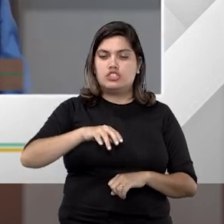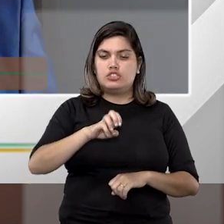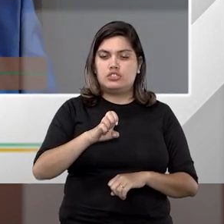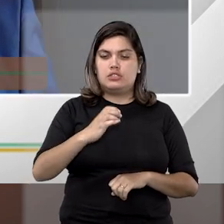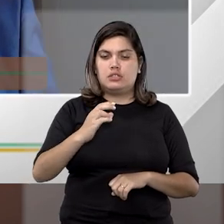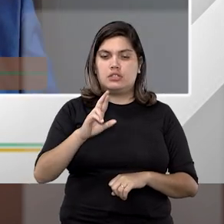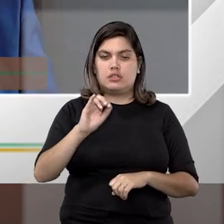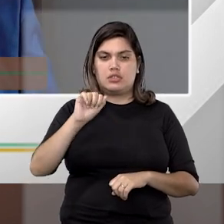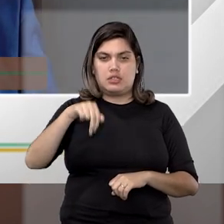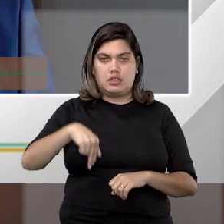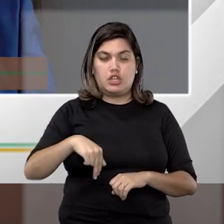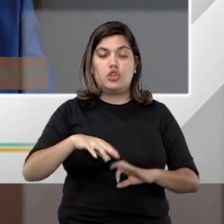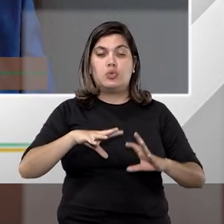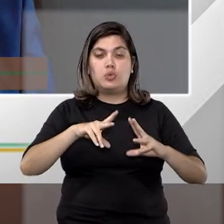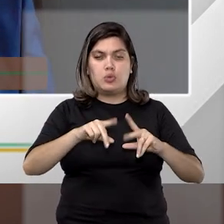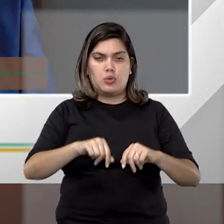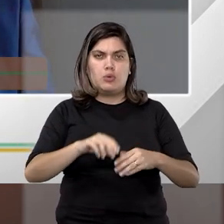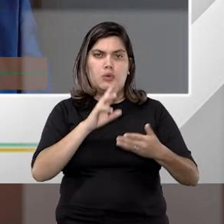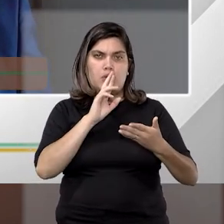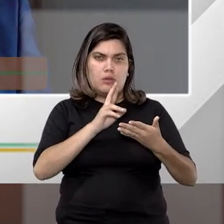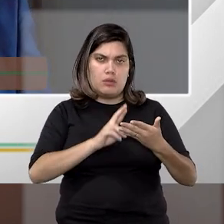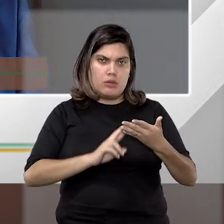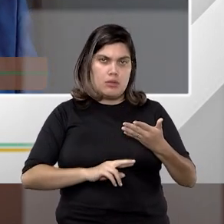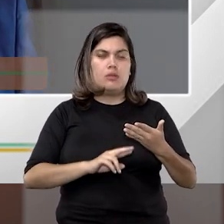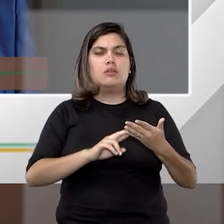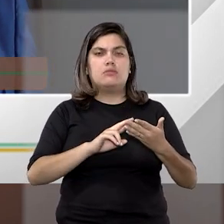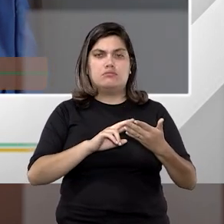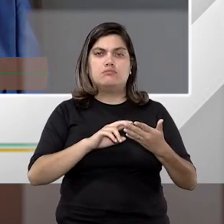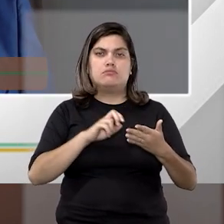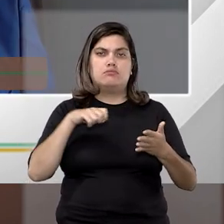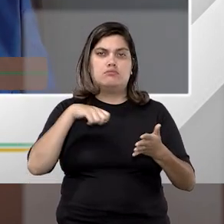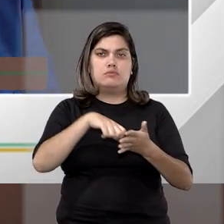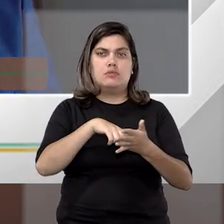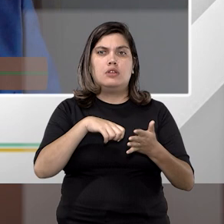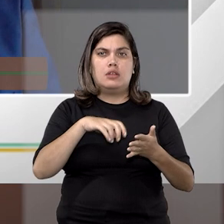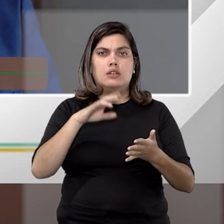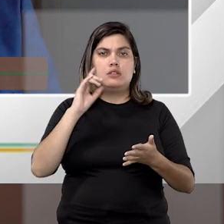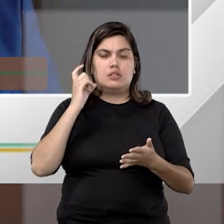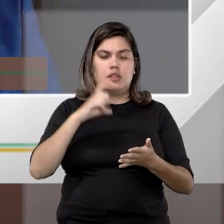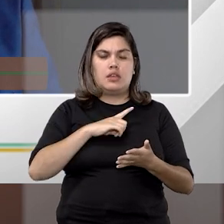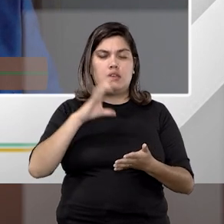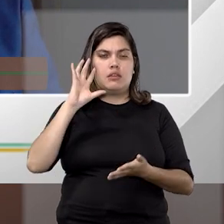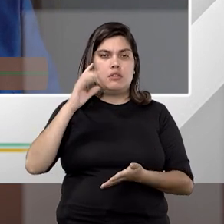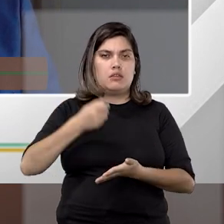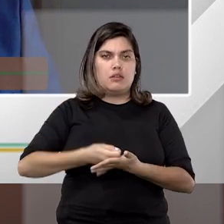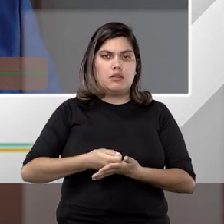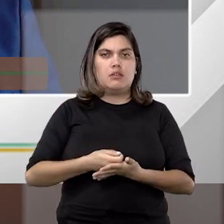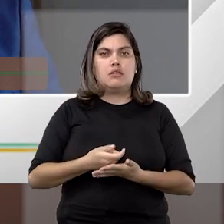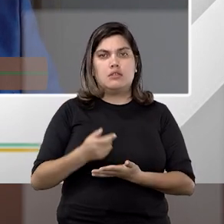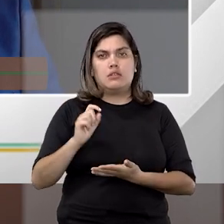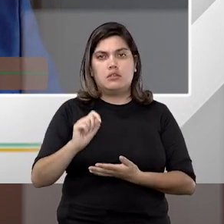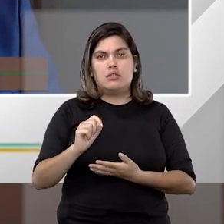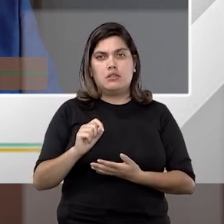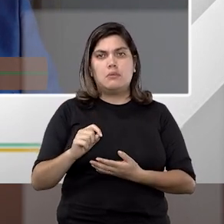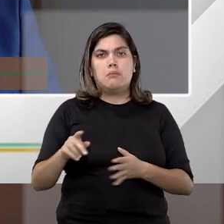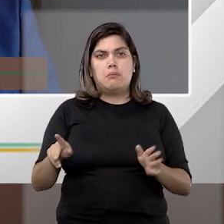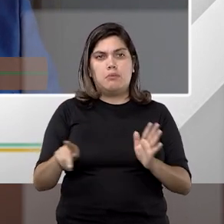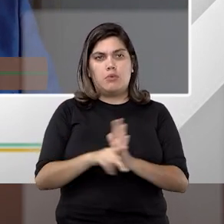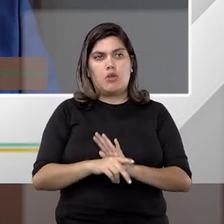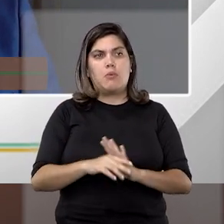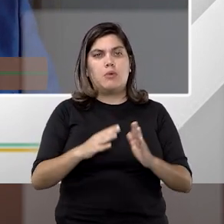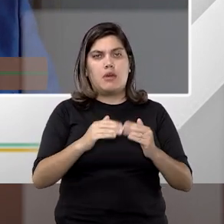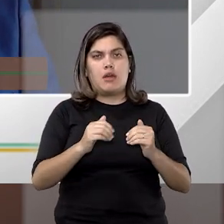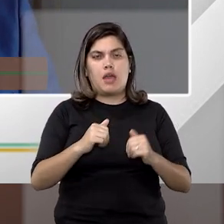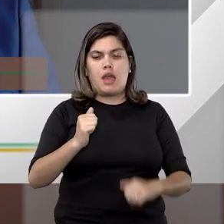e o jecrim é todas as sentenças proferidas né pelo pelo jeito em relação um passíveis de